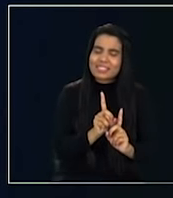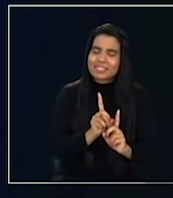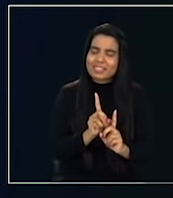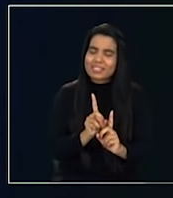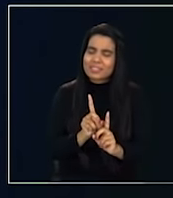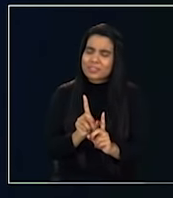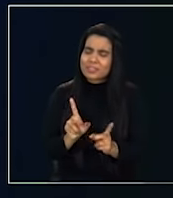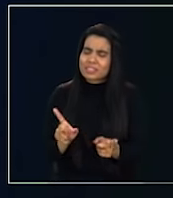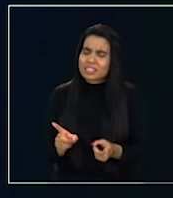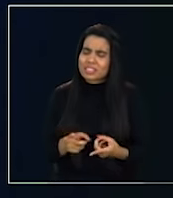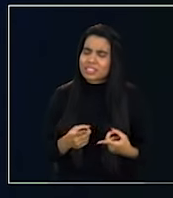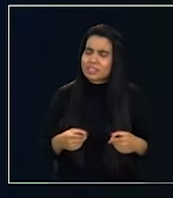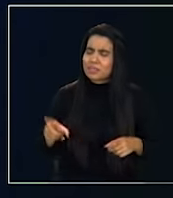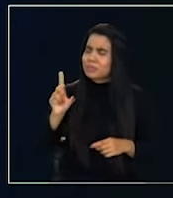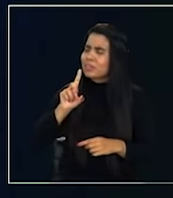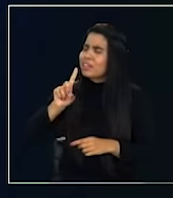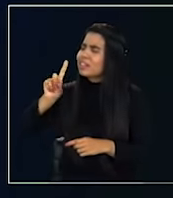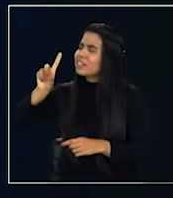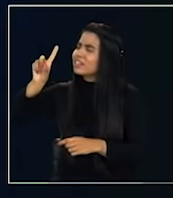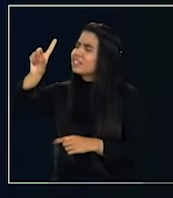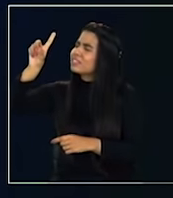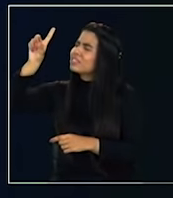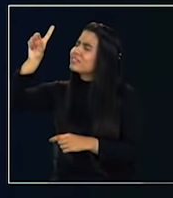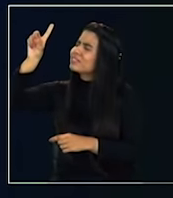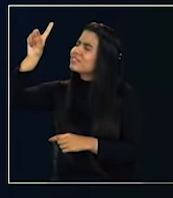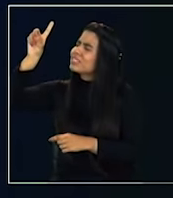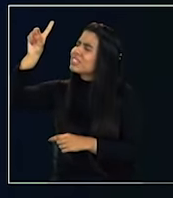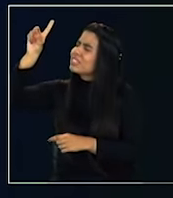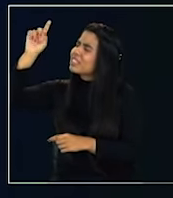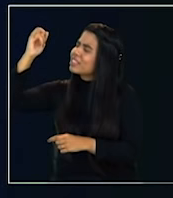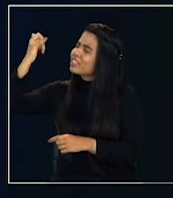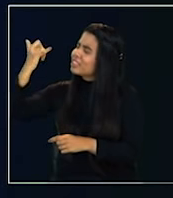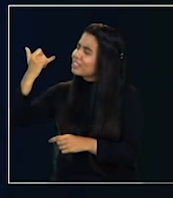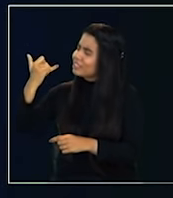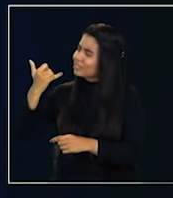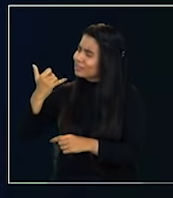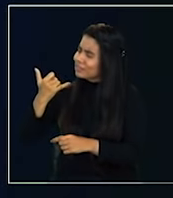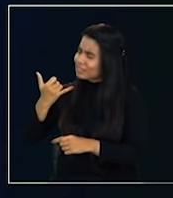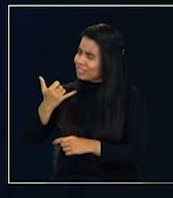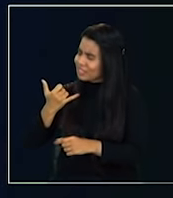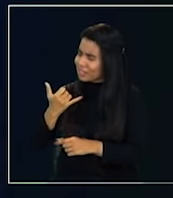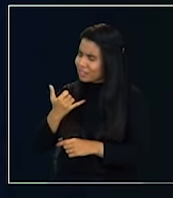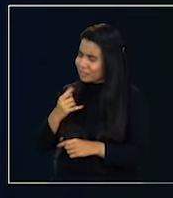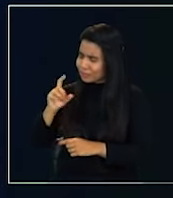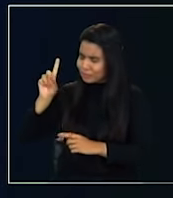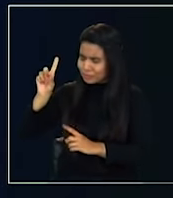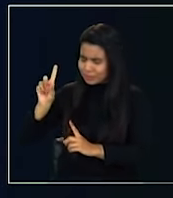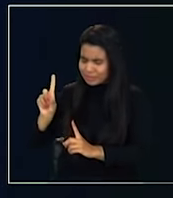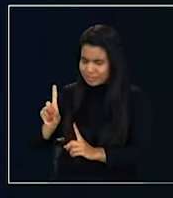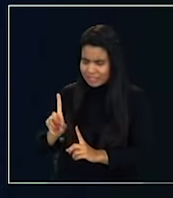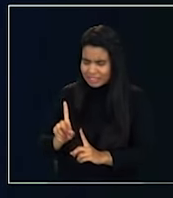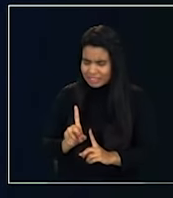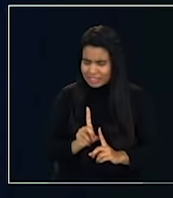Jesus. Deus nos fala que a Ele se chega,